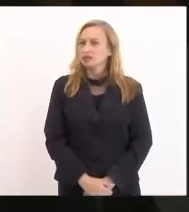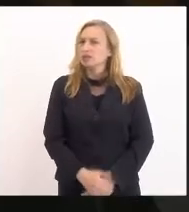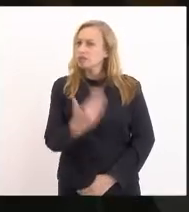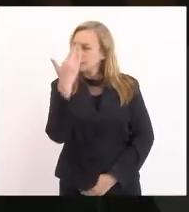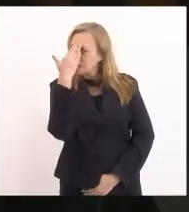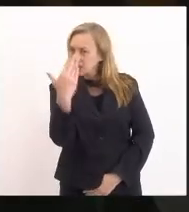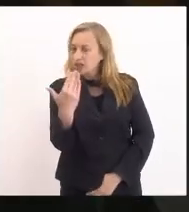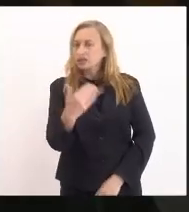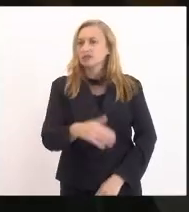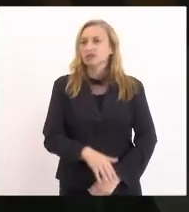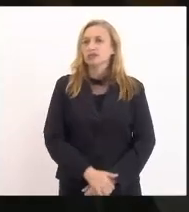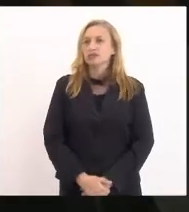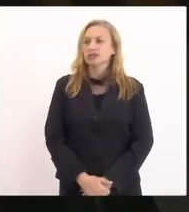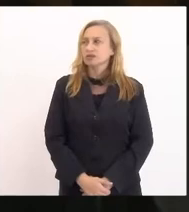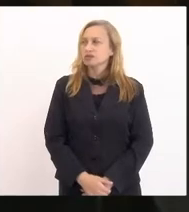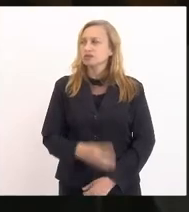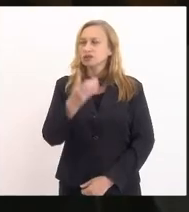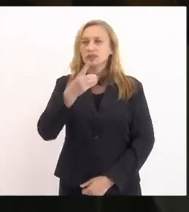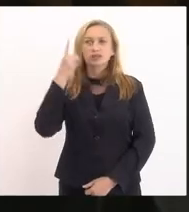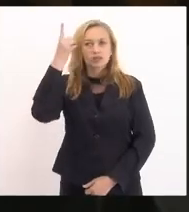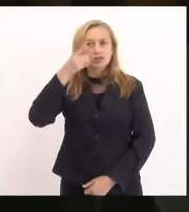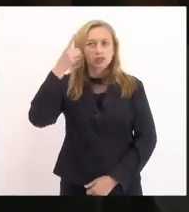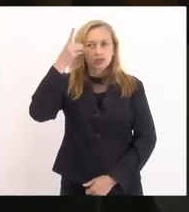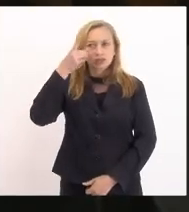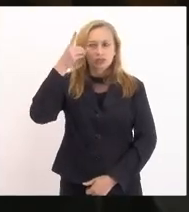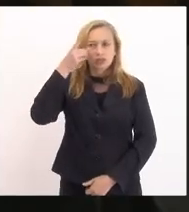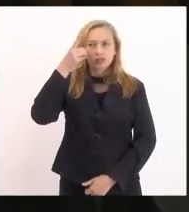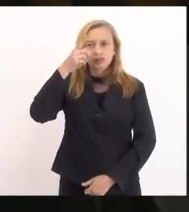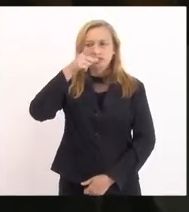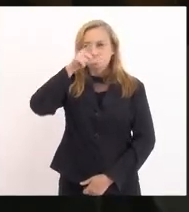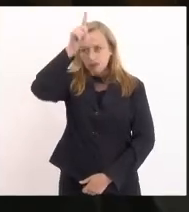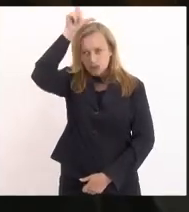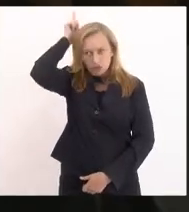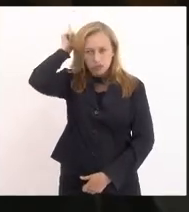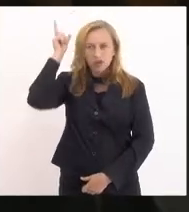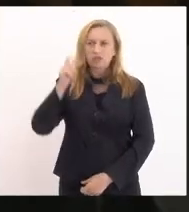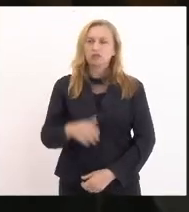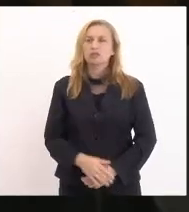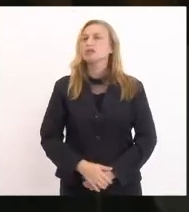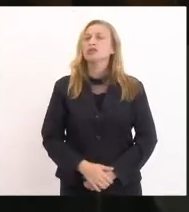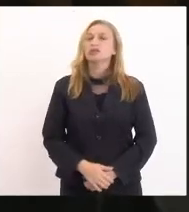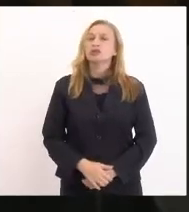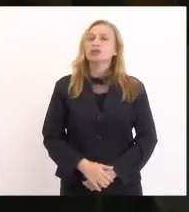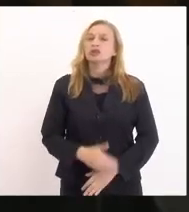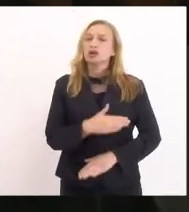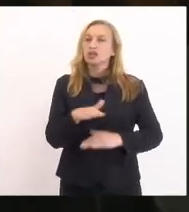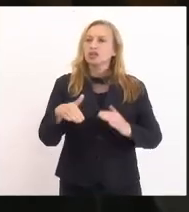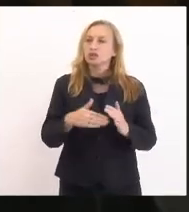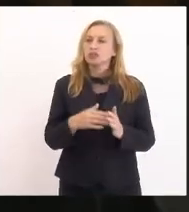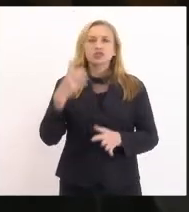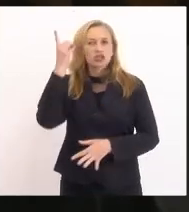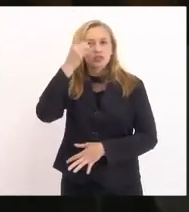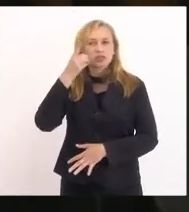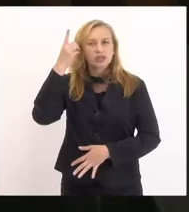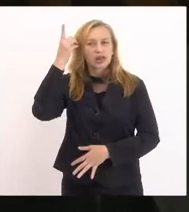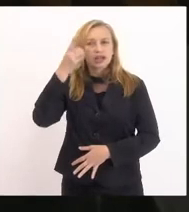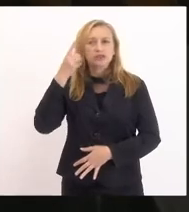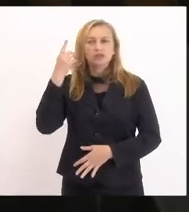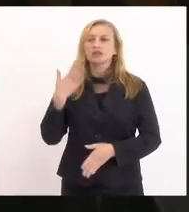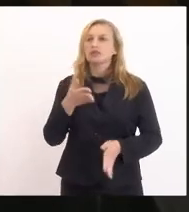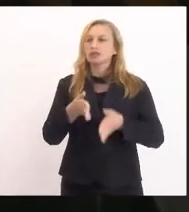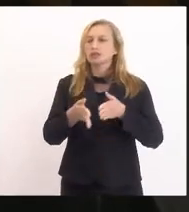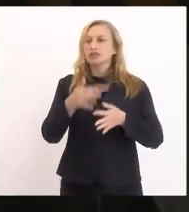Obrigado, deputado Luiz Paulo. Deputadas e deputados que começam a ingressar no